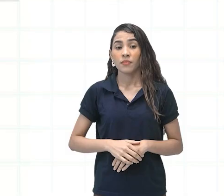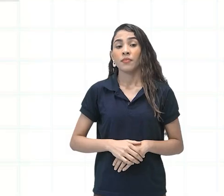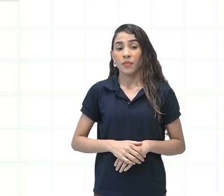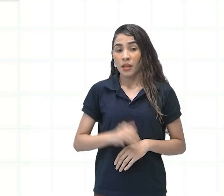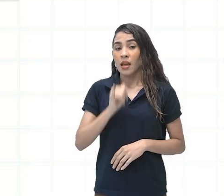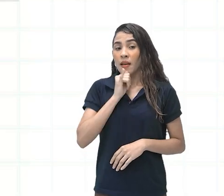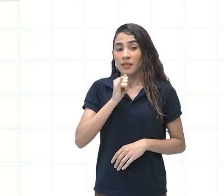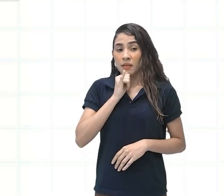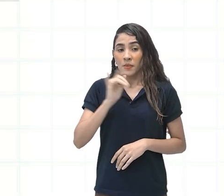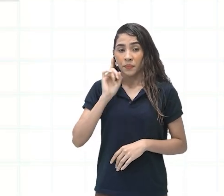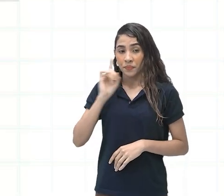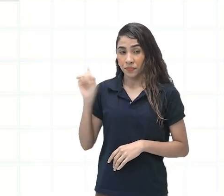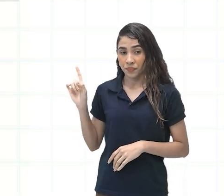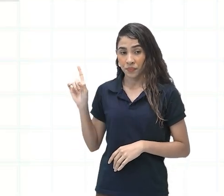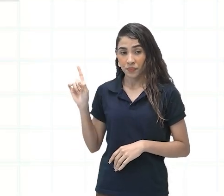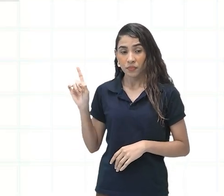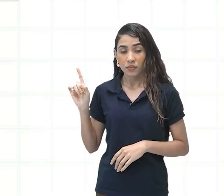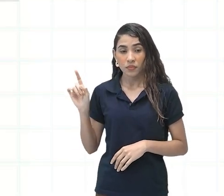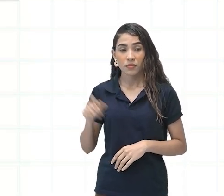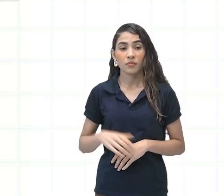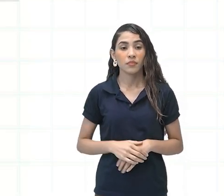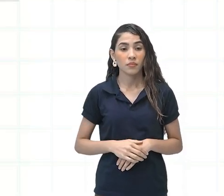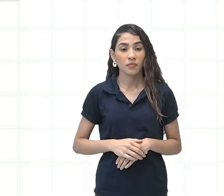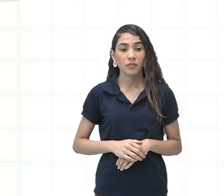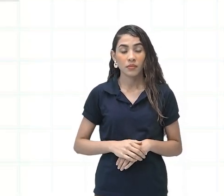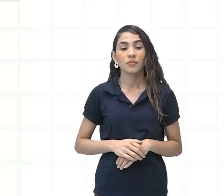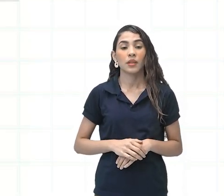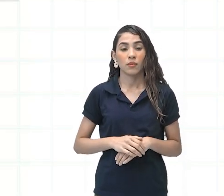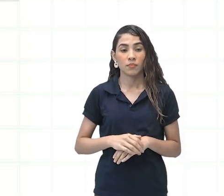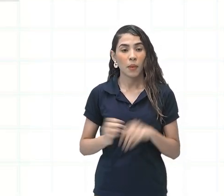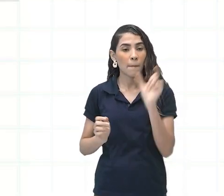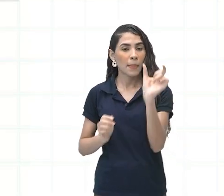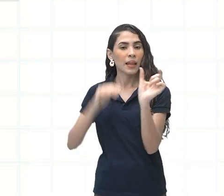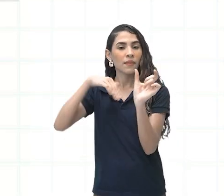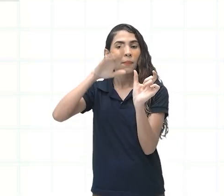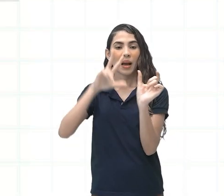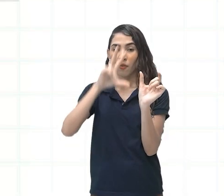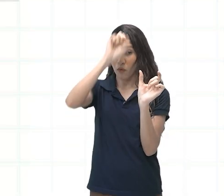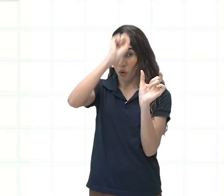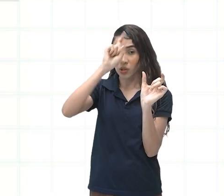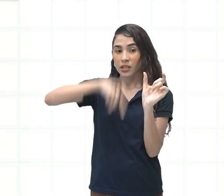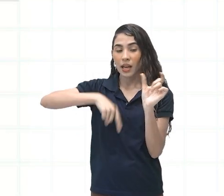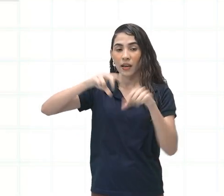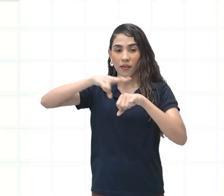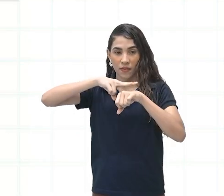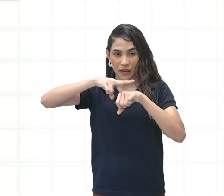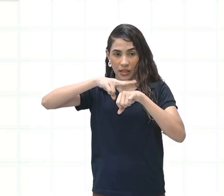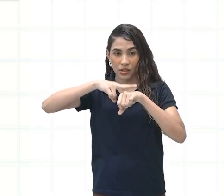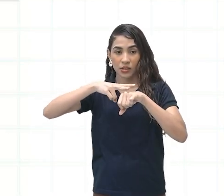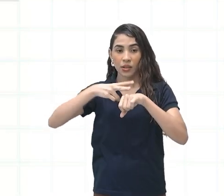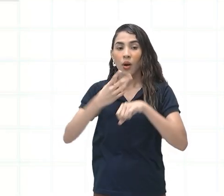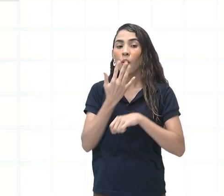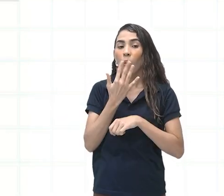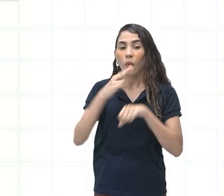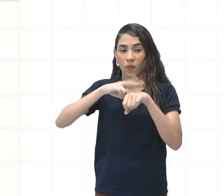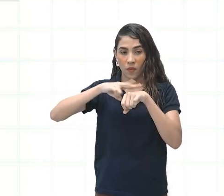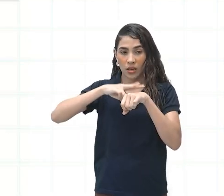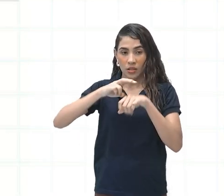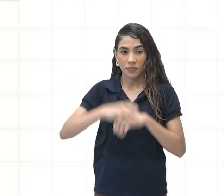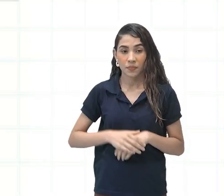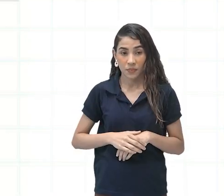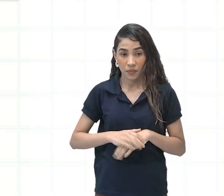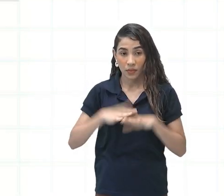nossos exemplos, a sílaba tônica é a sílaba que está em verde, ok? Então,